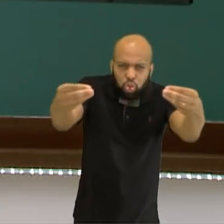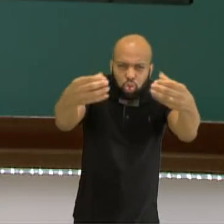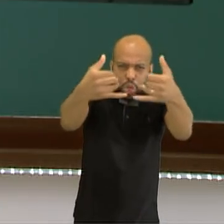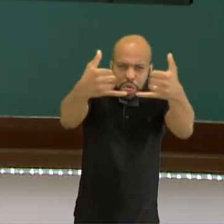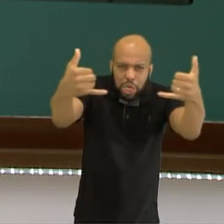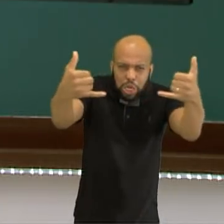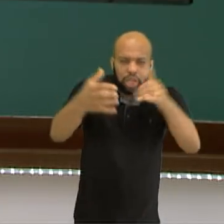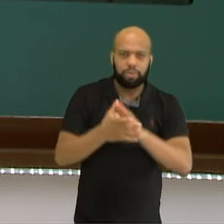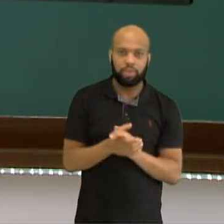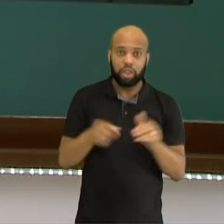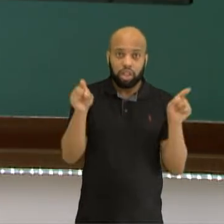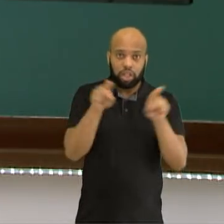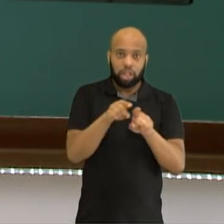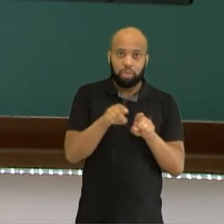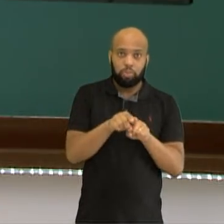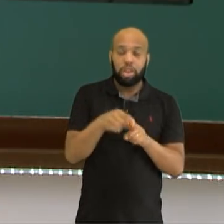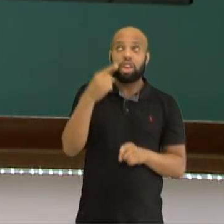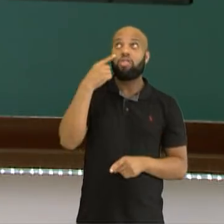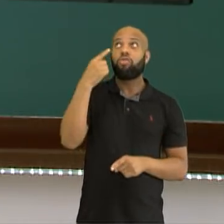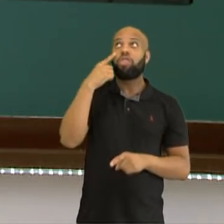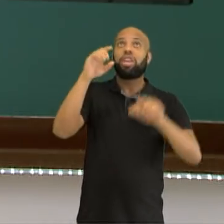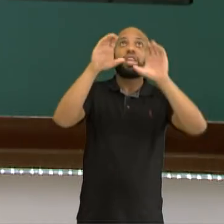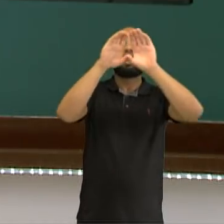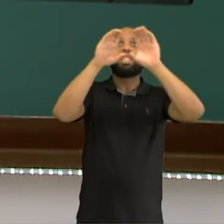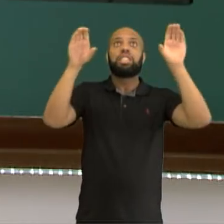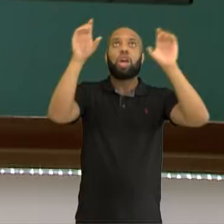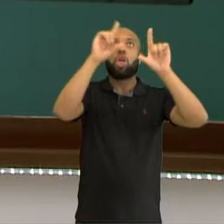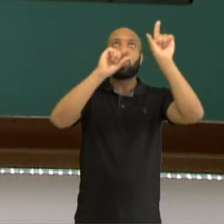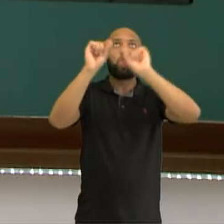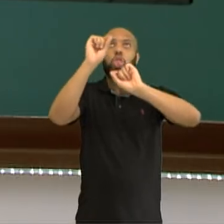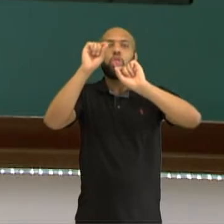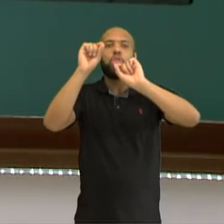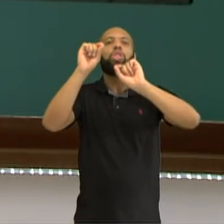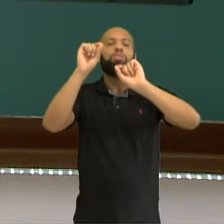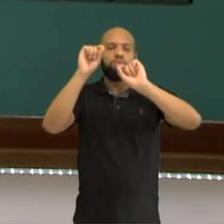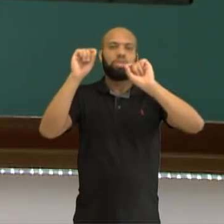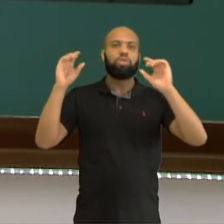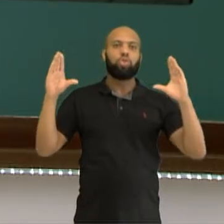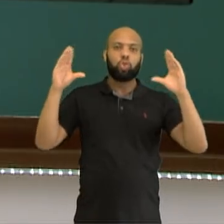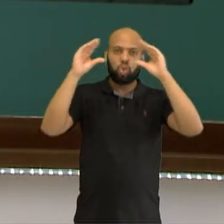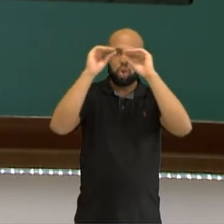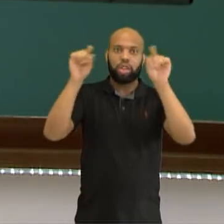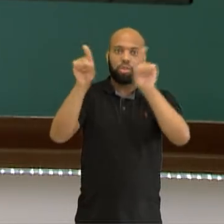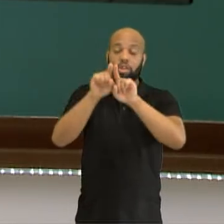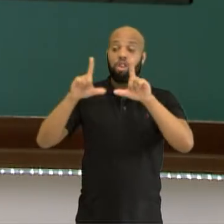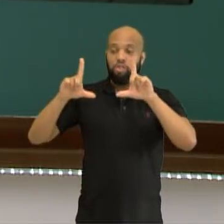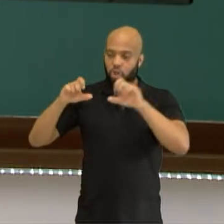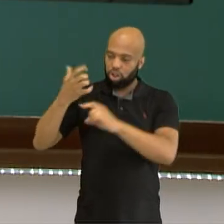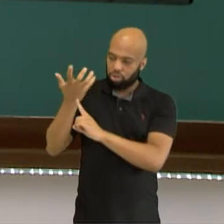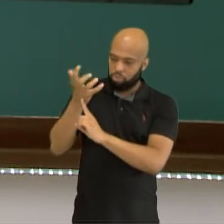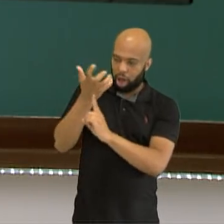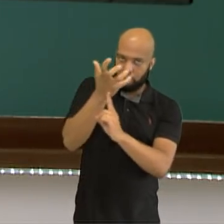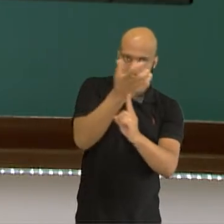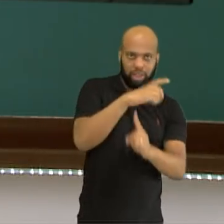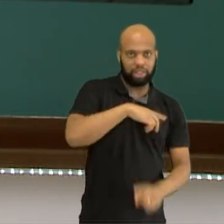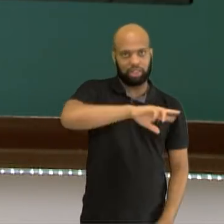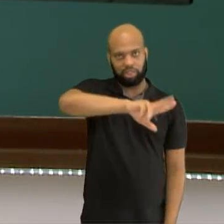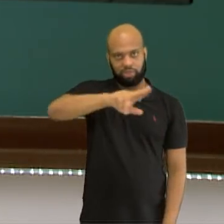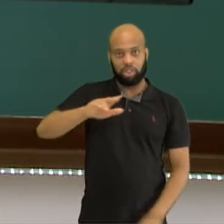horizonte, a observação do céu noturno, das constelações, de registros fotográficos, entre outros.